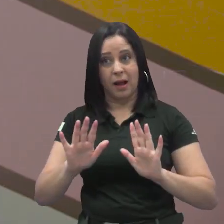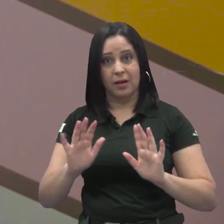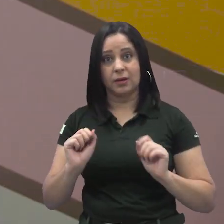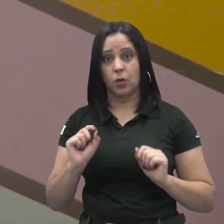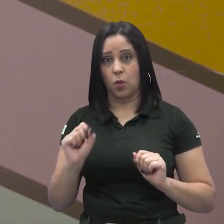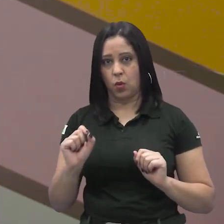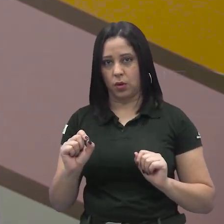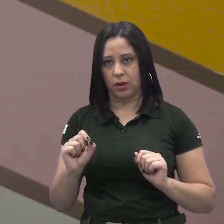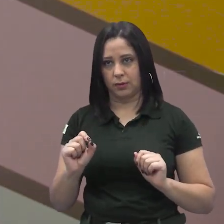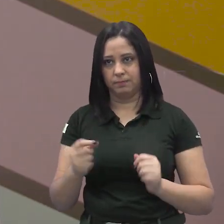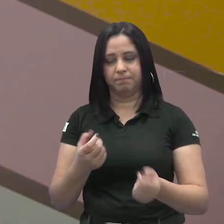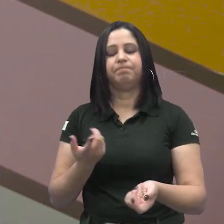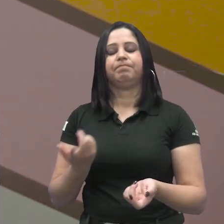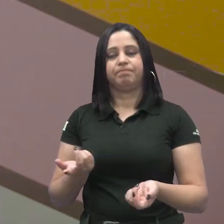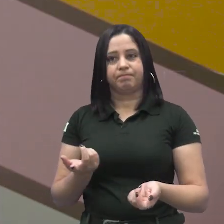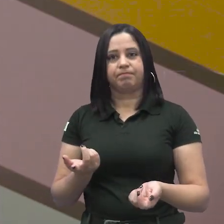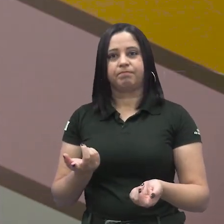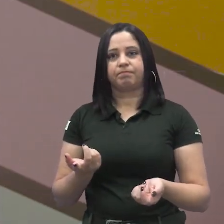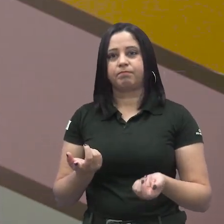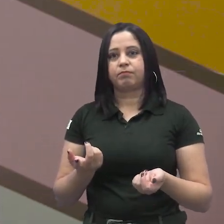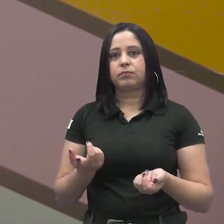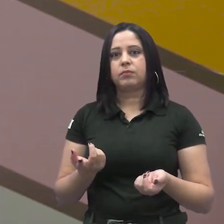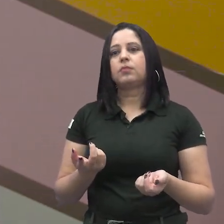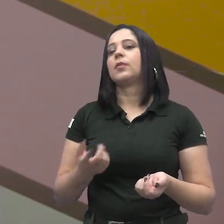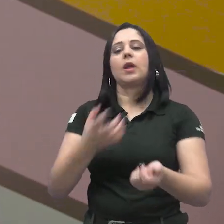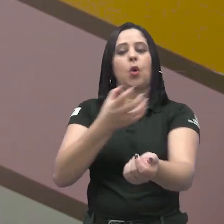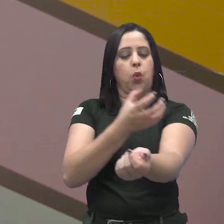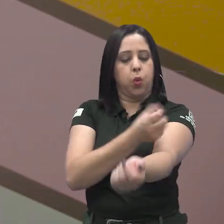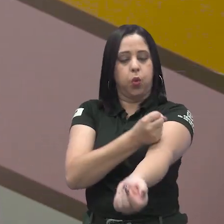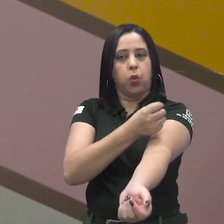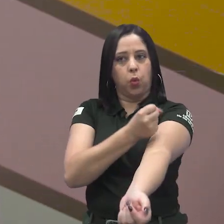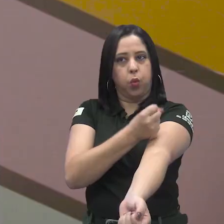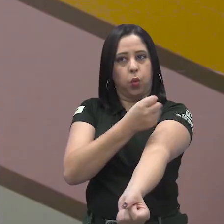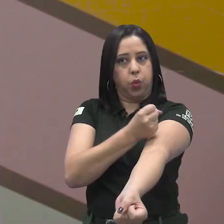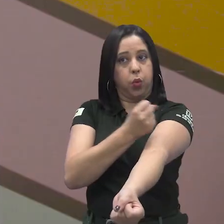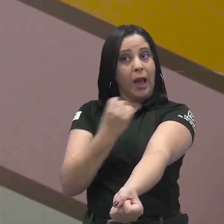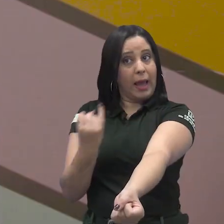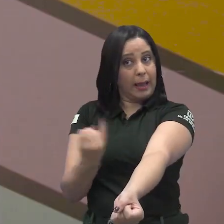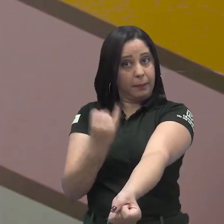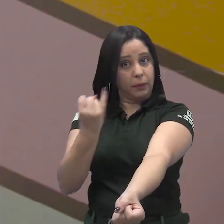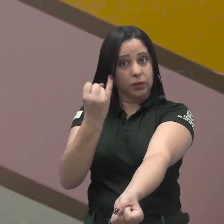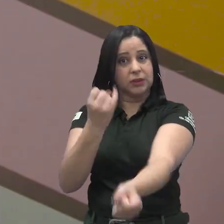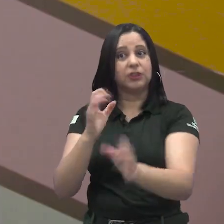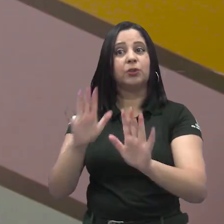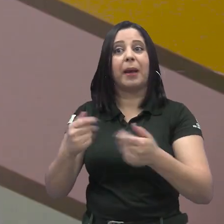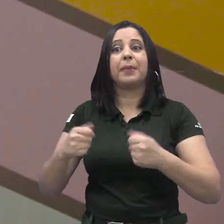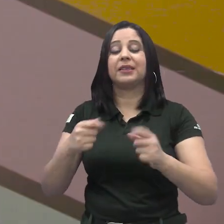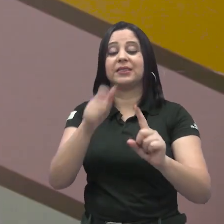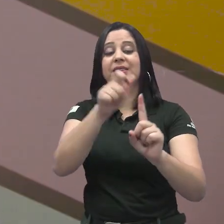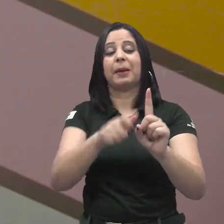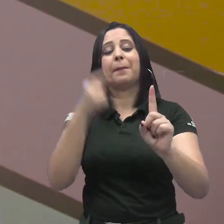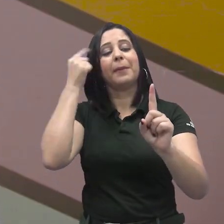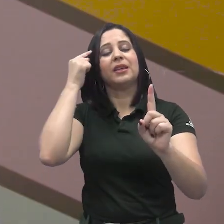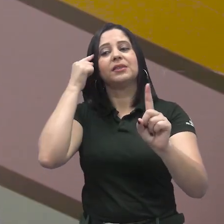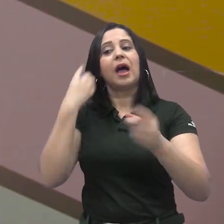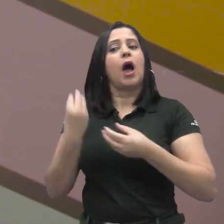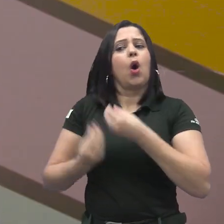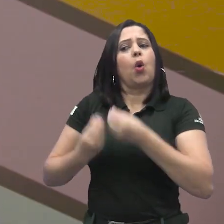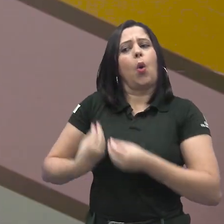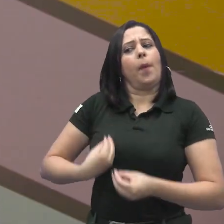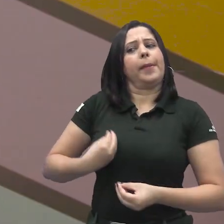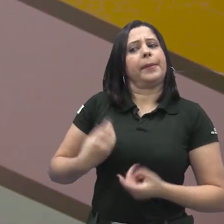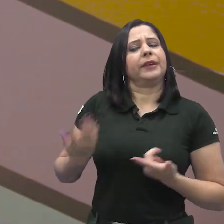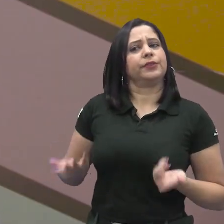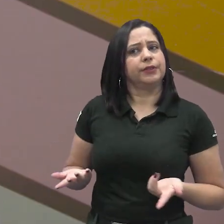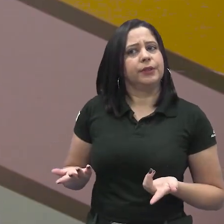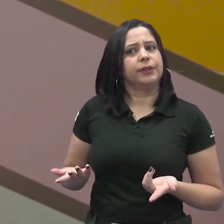mais importante que medir a pressão separadamente, né, ou isoladamente, é ela estar atenta como é que está o estilo de vida dela como um todo. A